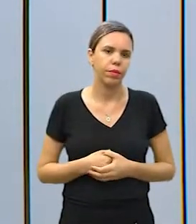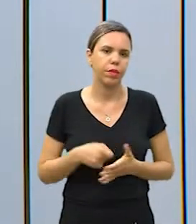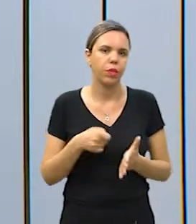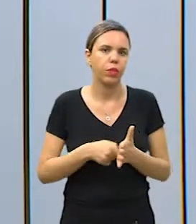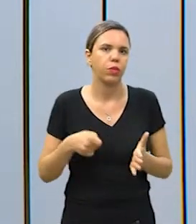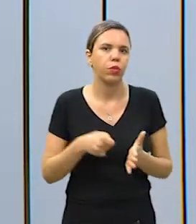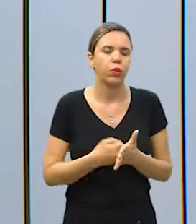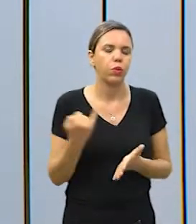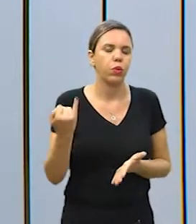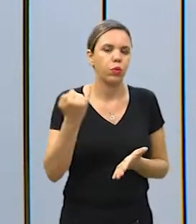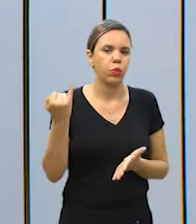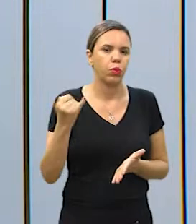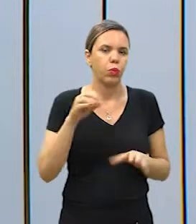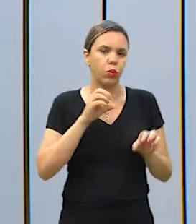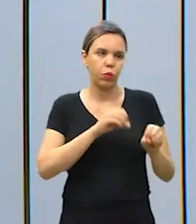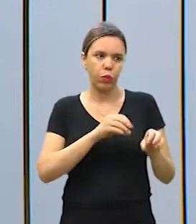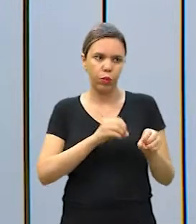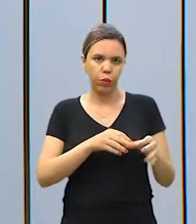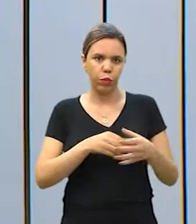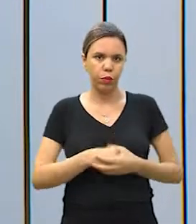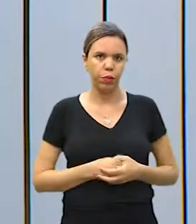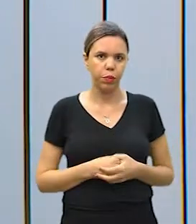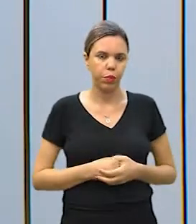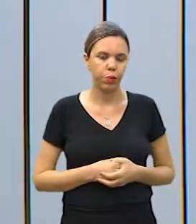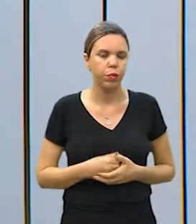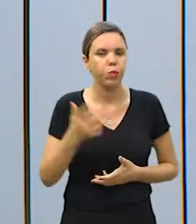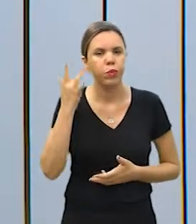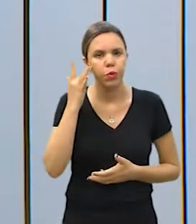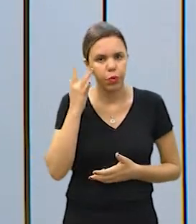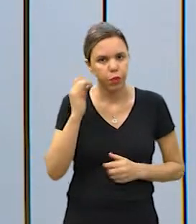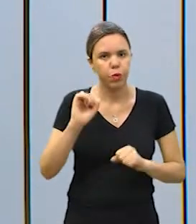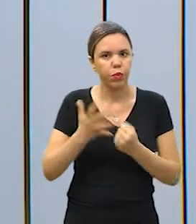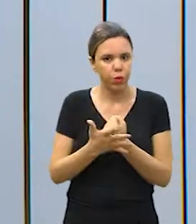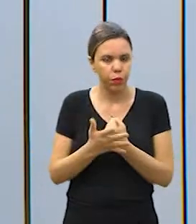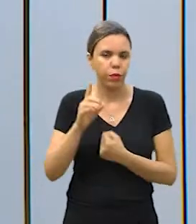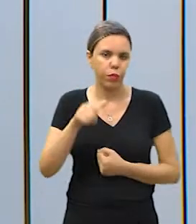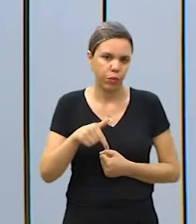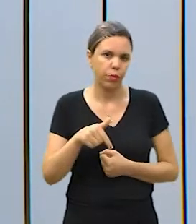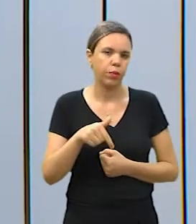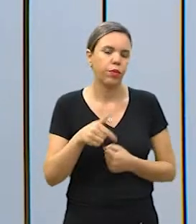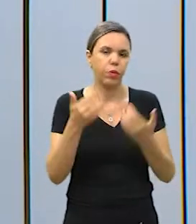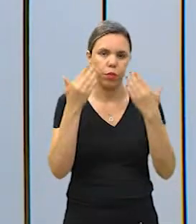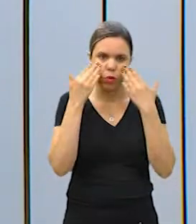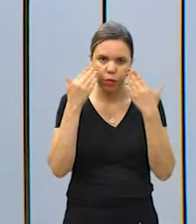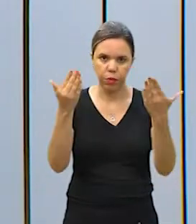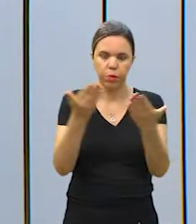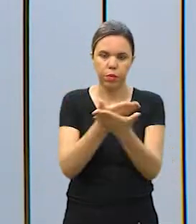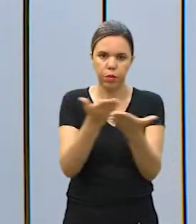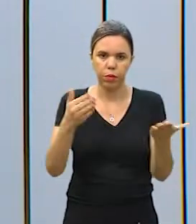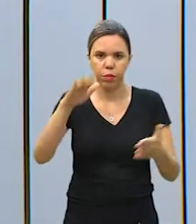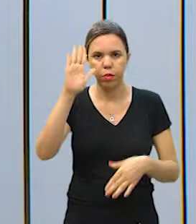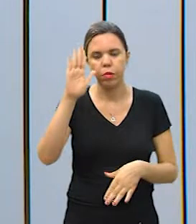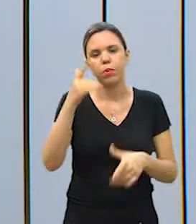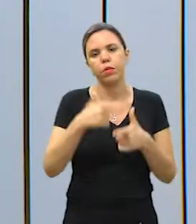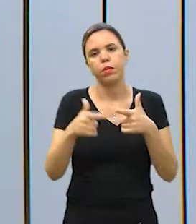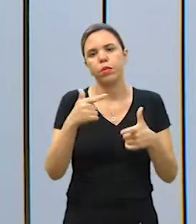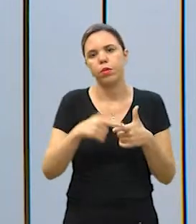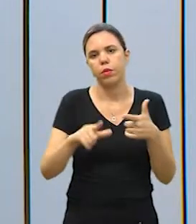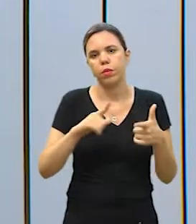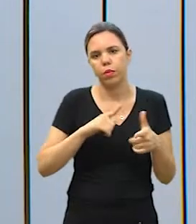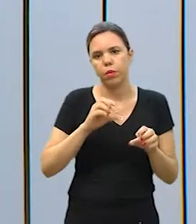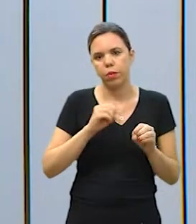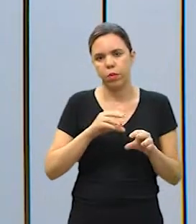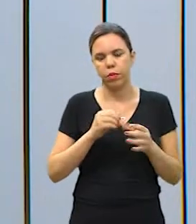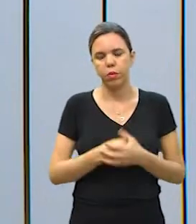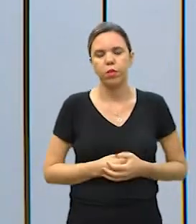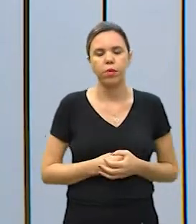nessa pauta importantíssima que é a educação. Eu acho que a pandemia, ela escancarou ainda mais os problemas que nós